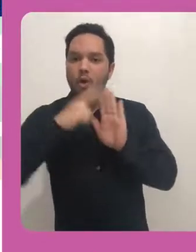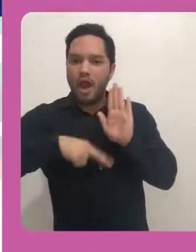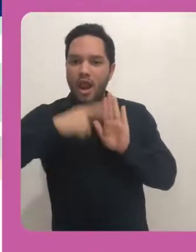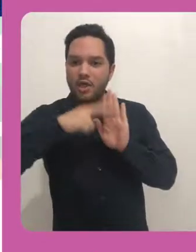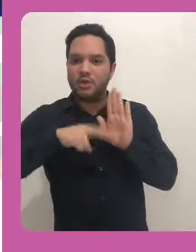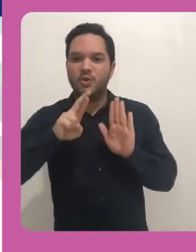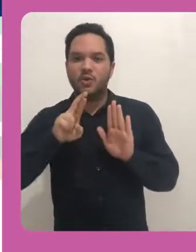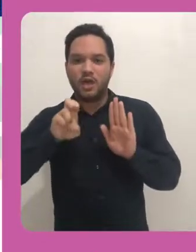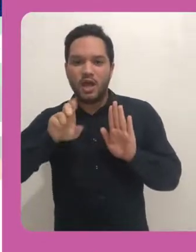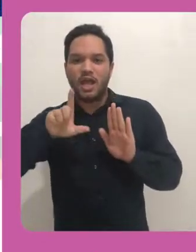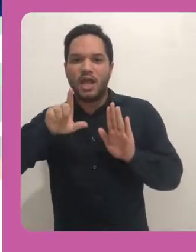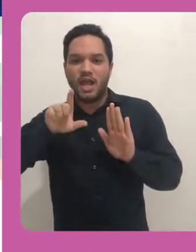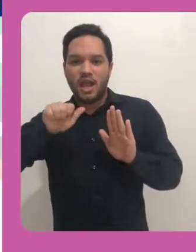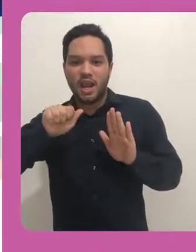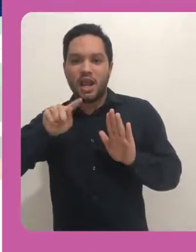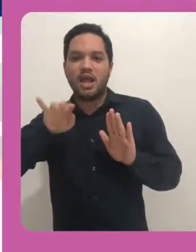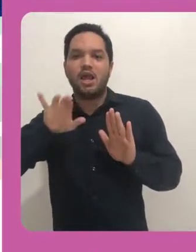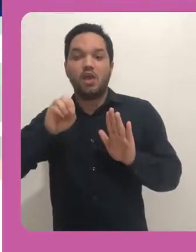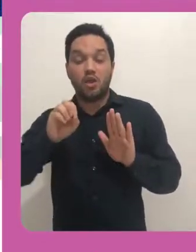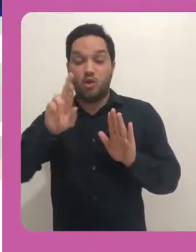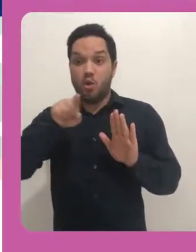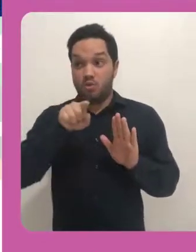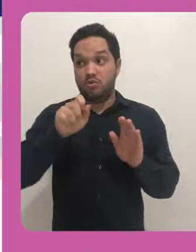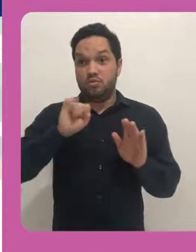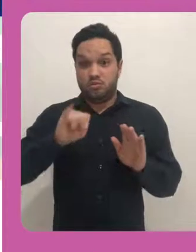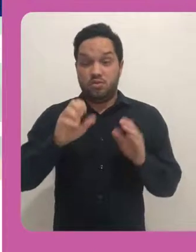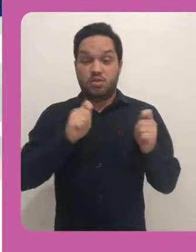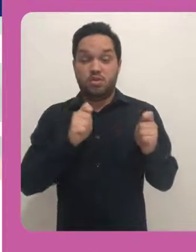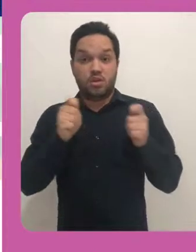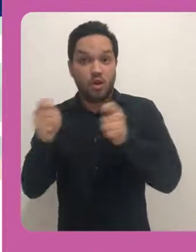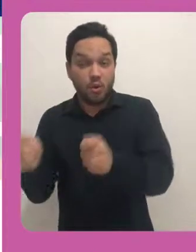teve que te entregar, ou que ele te entregou,